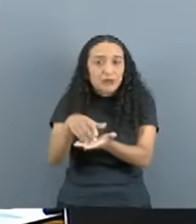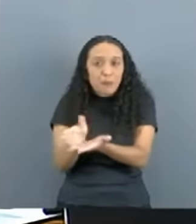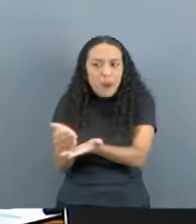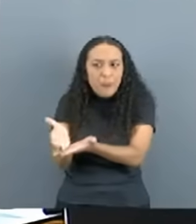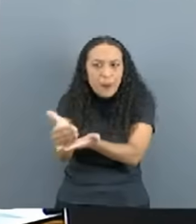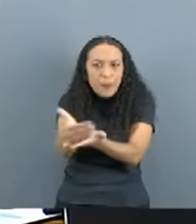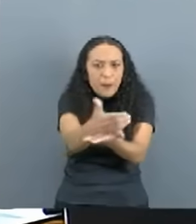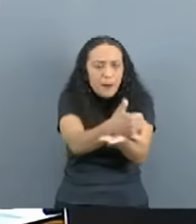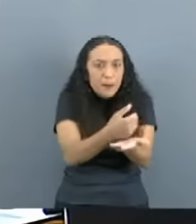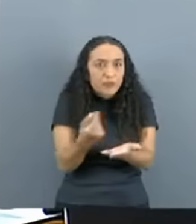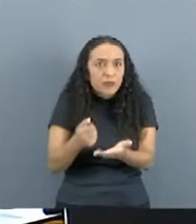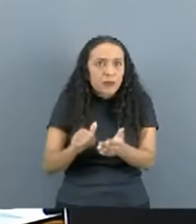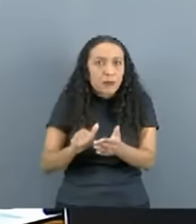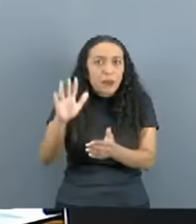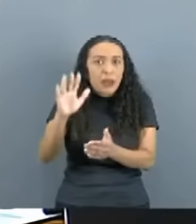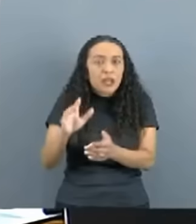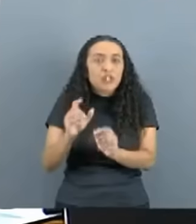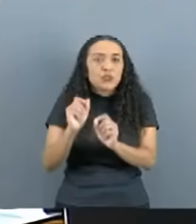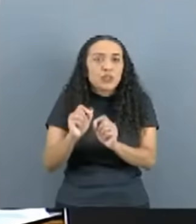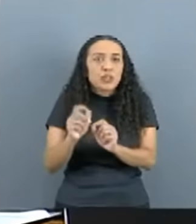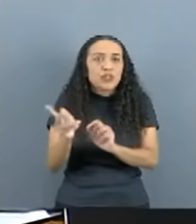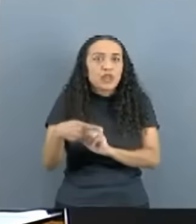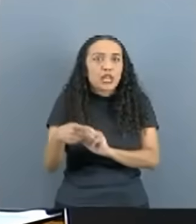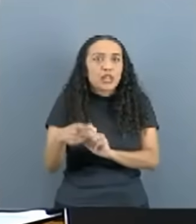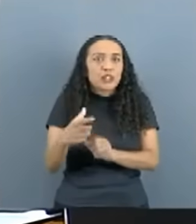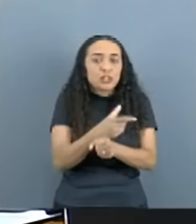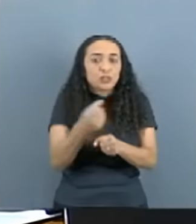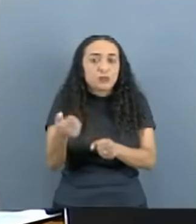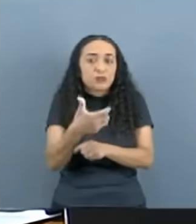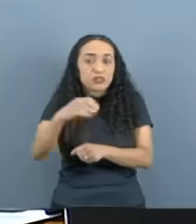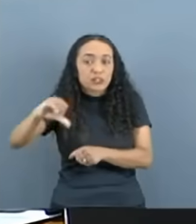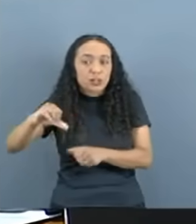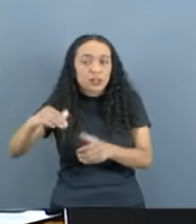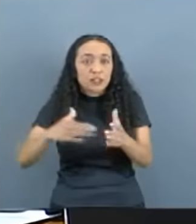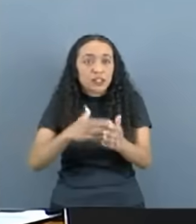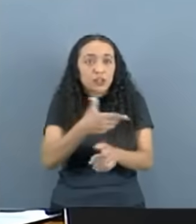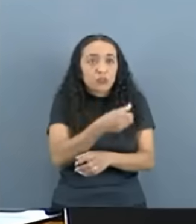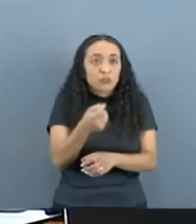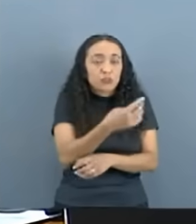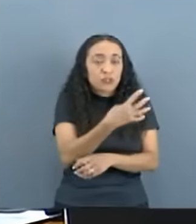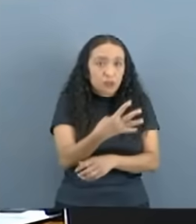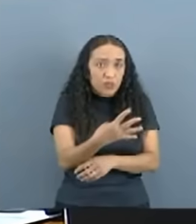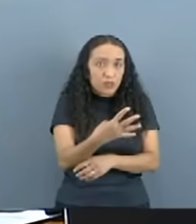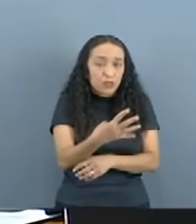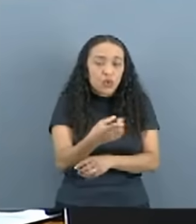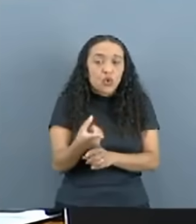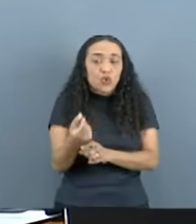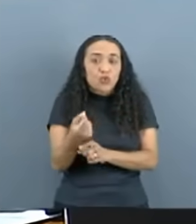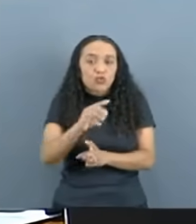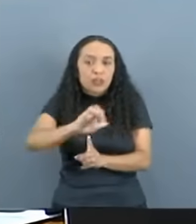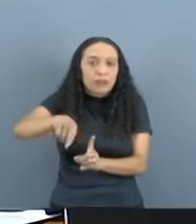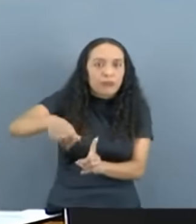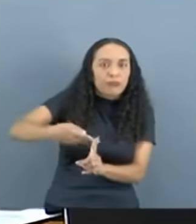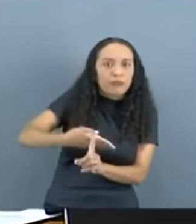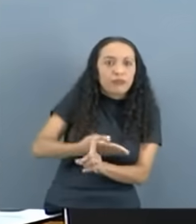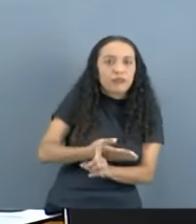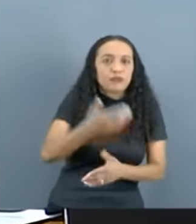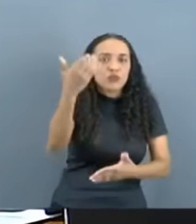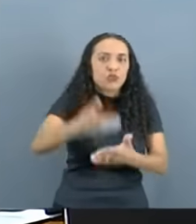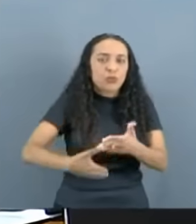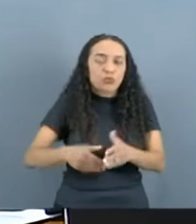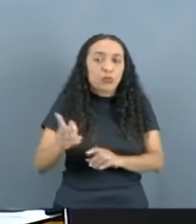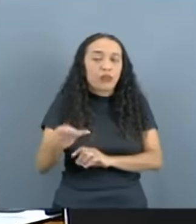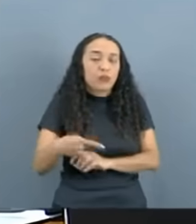forma irregular entre 2019 e 2024. Os valores desviados através de descontos